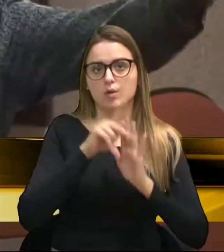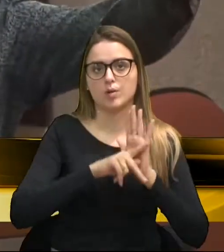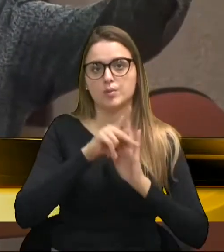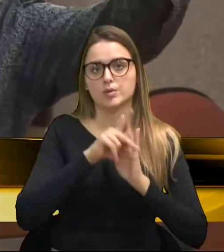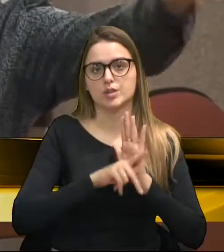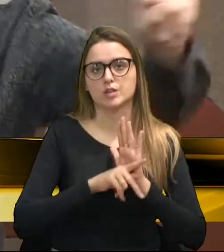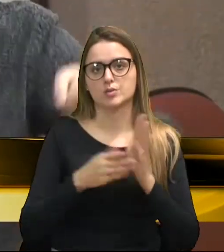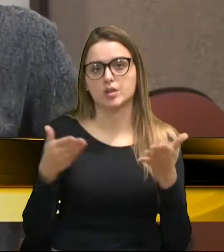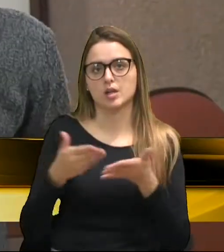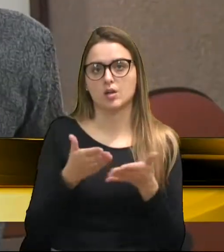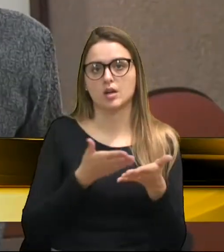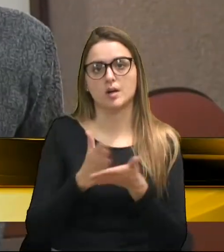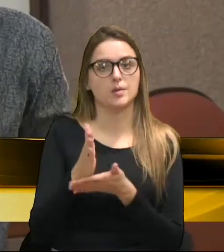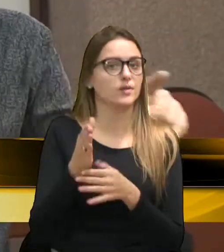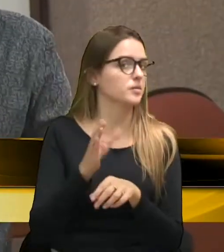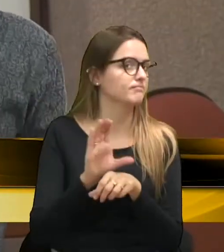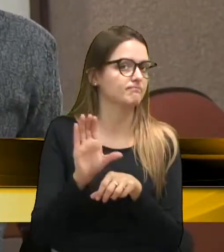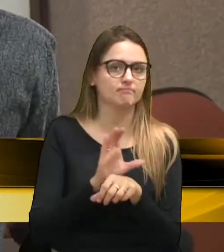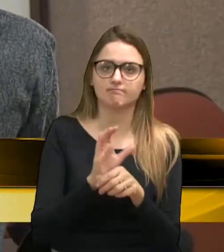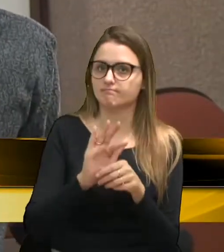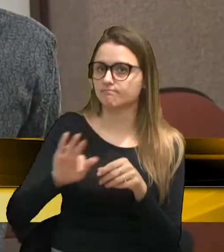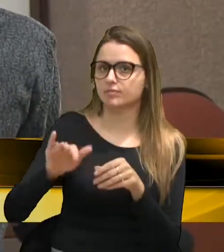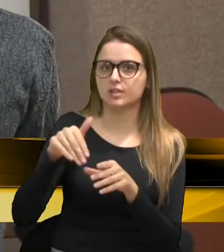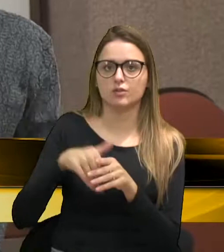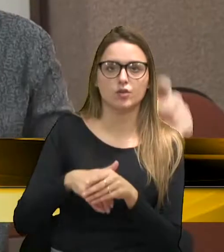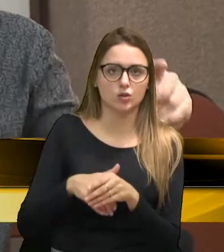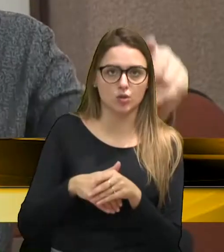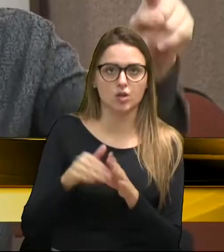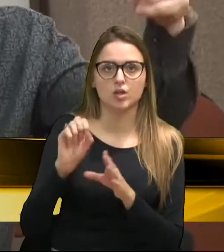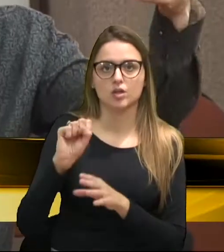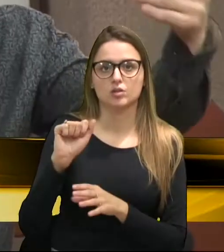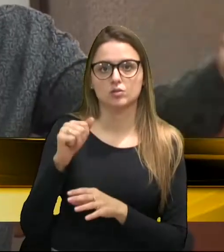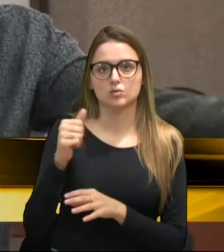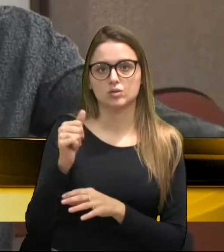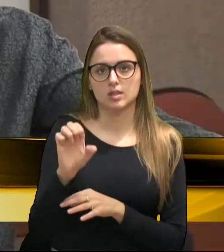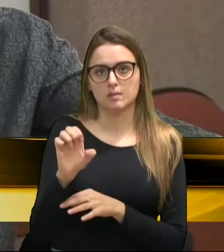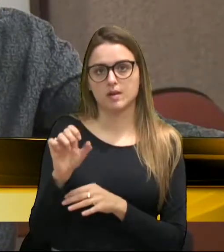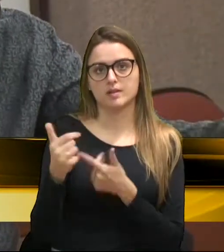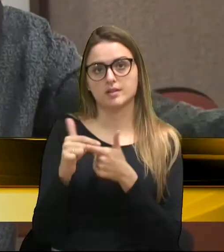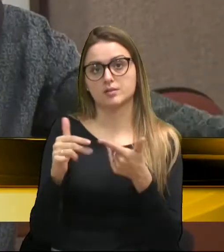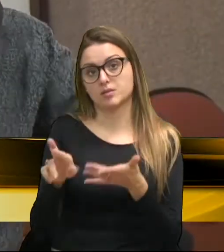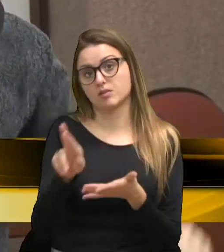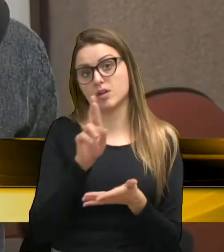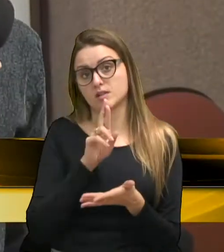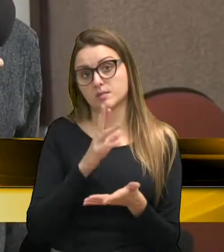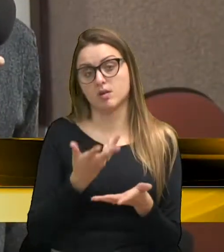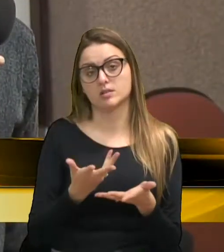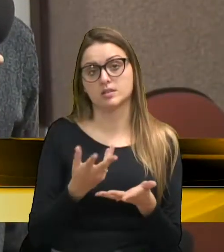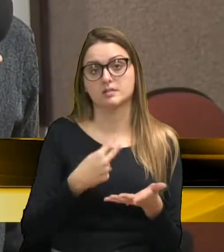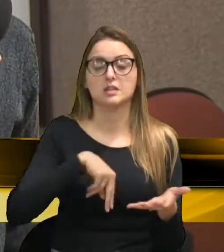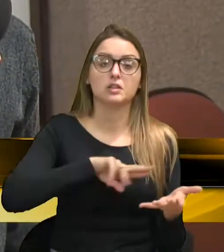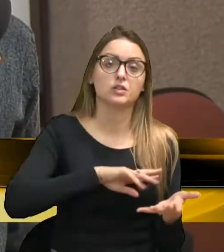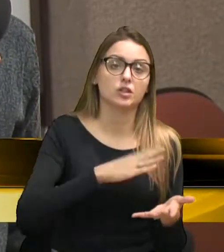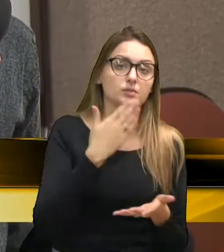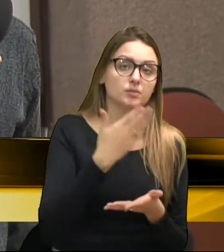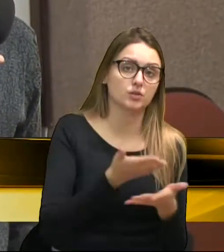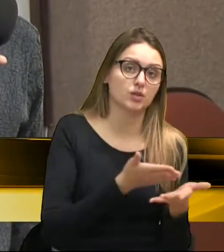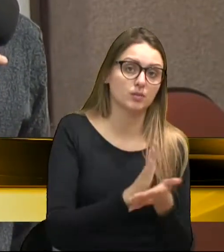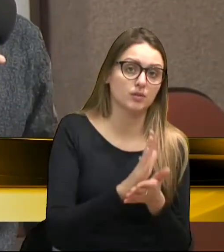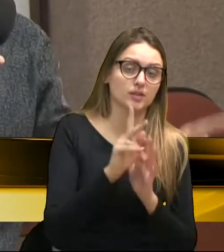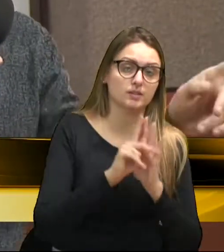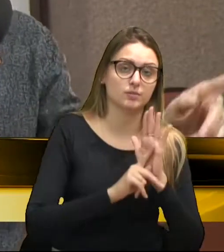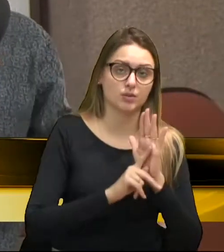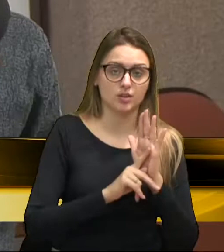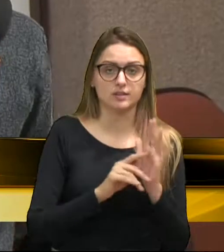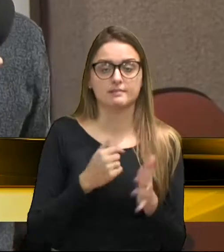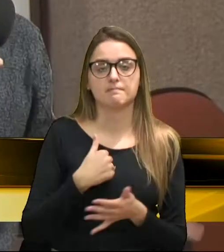nós aprovamos agora, derrubada, do SAMAI, que não teve a resposta, nós tivemos que vir a aprovação de um projeto.